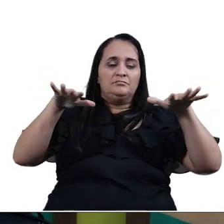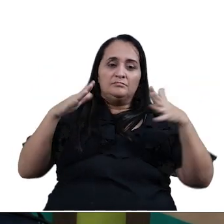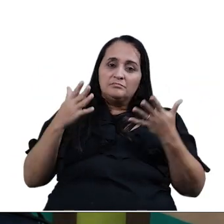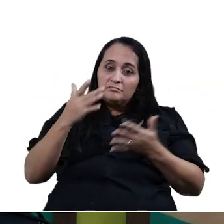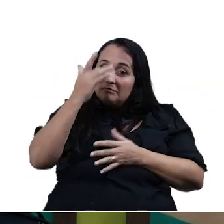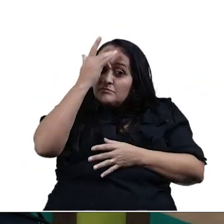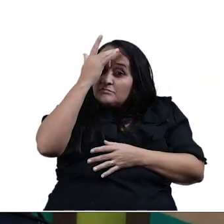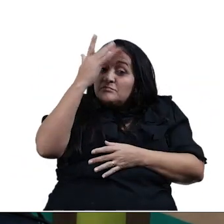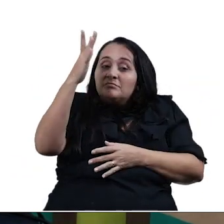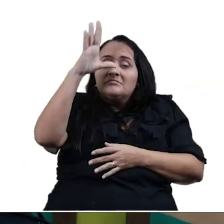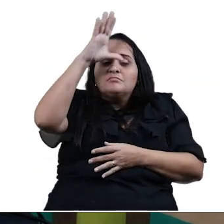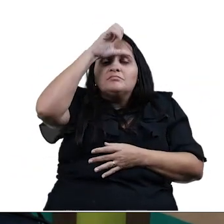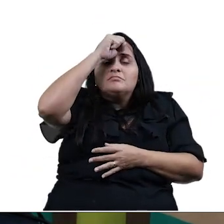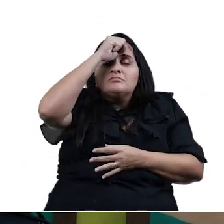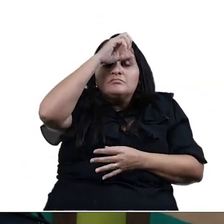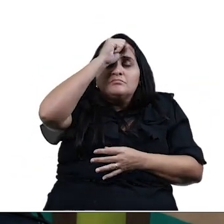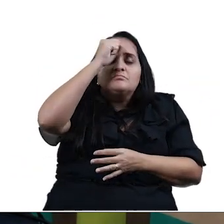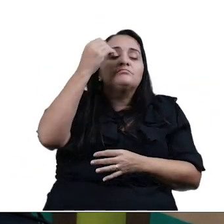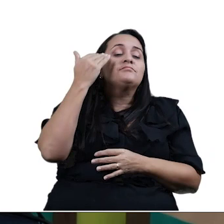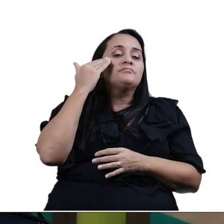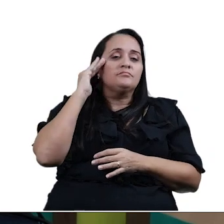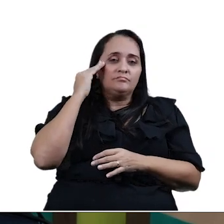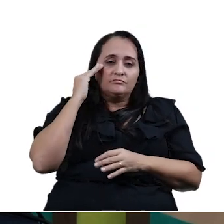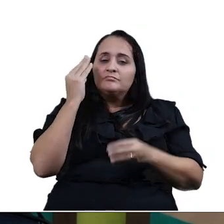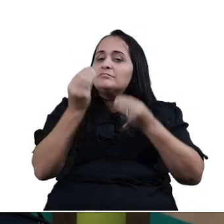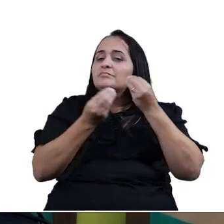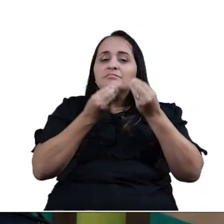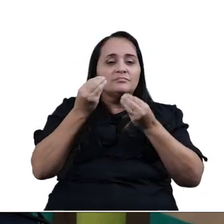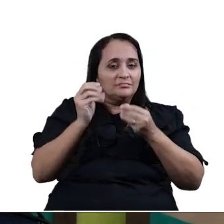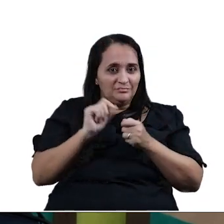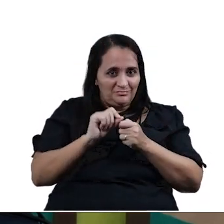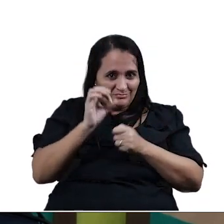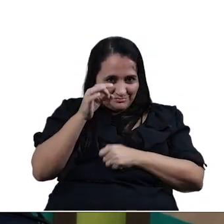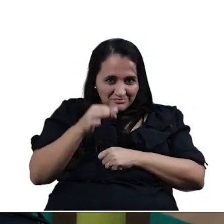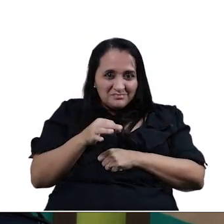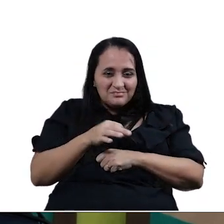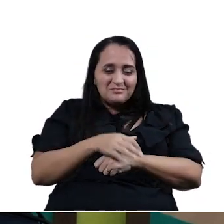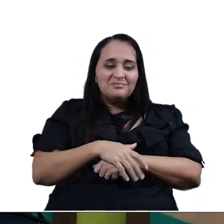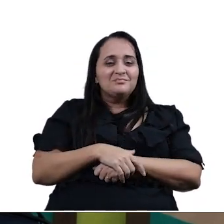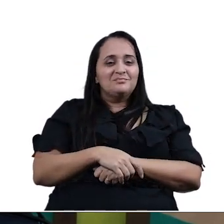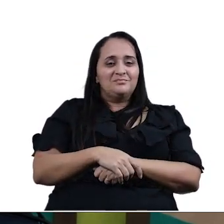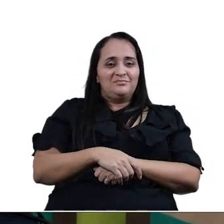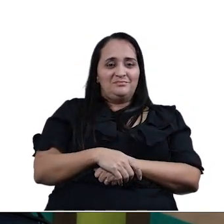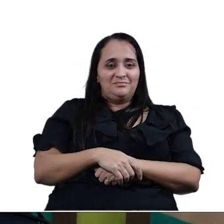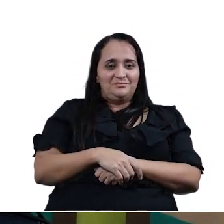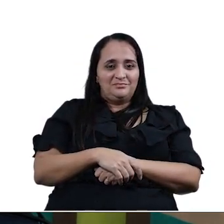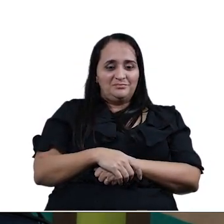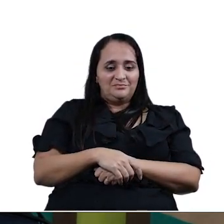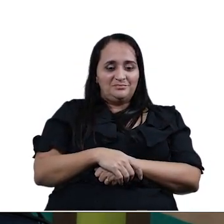unidades. Para ficar mais fácil para a gente compreender como que faz. Certo?